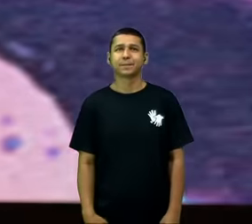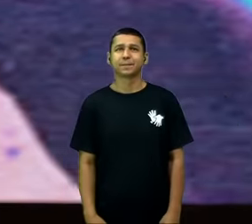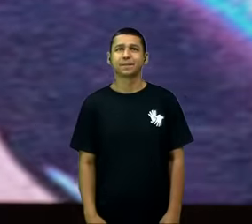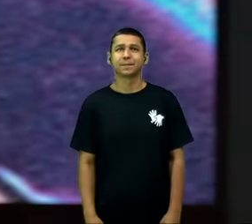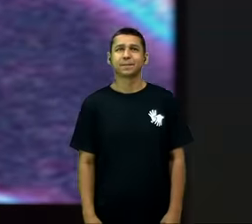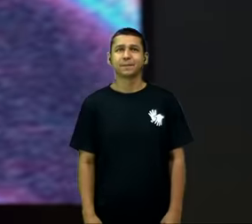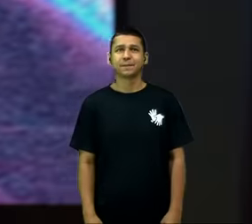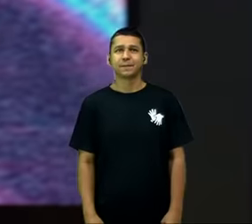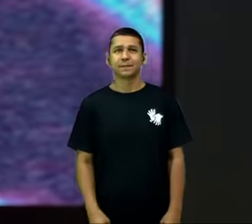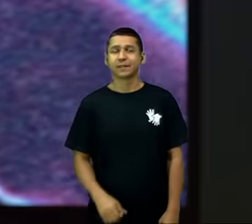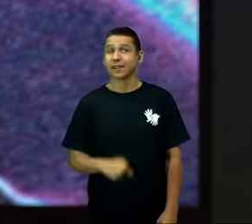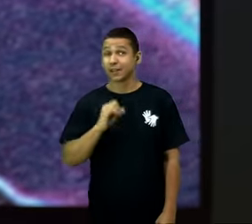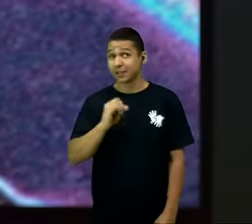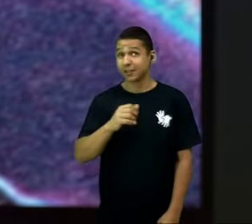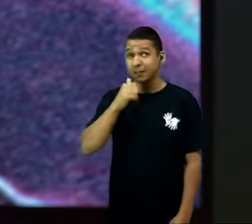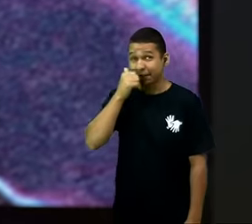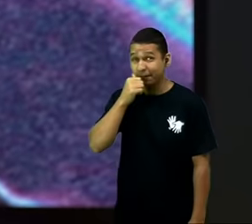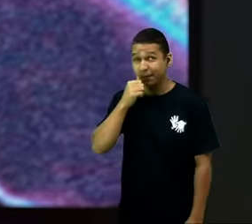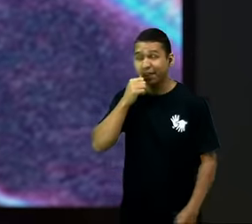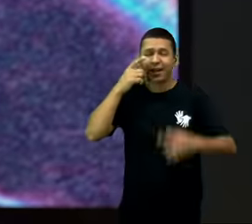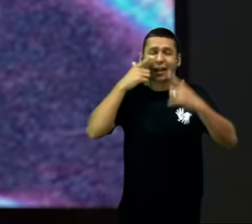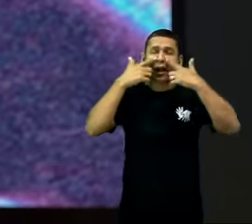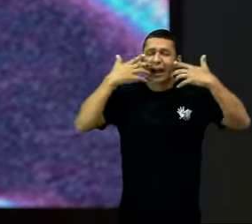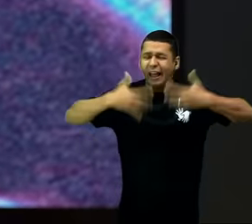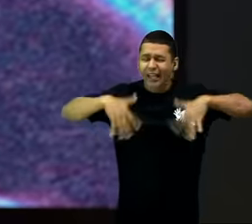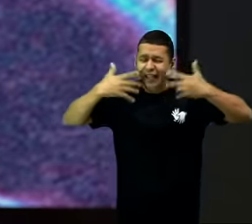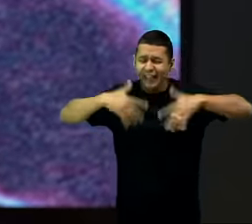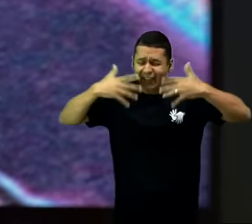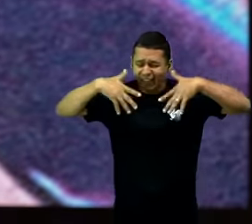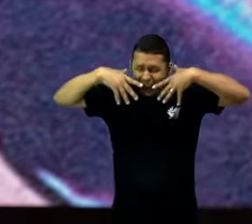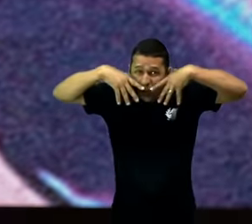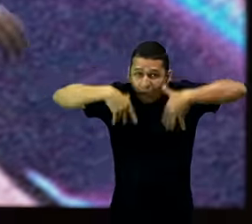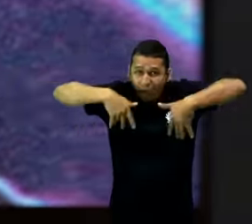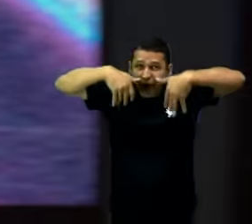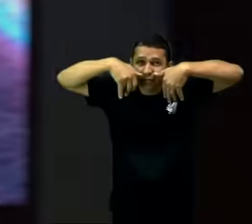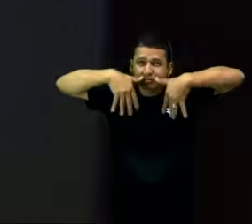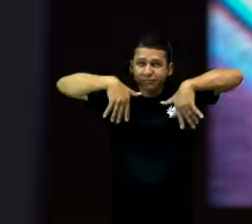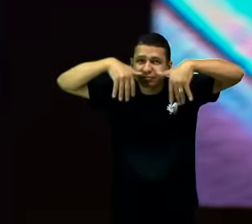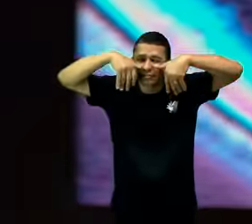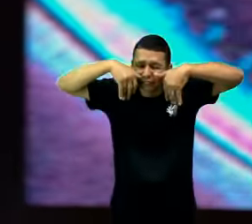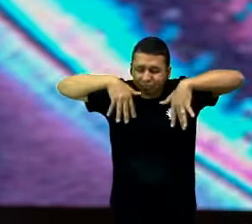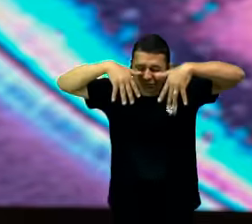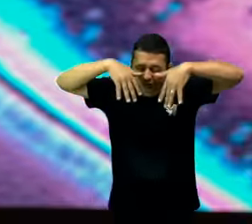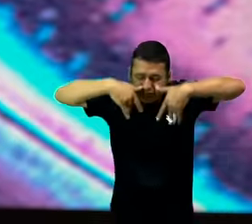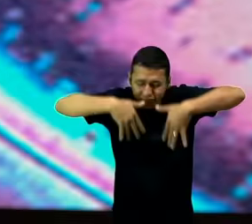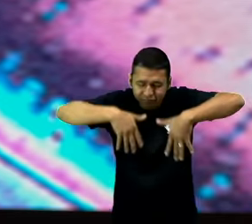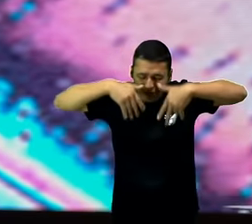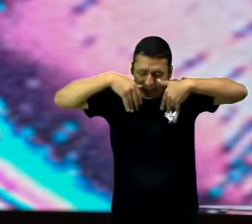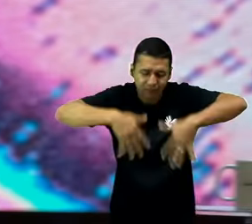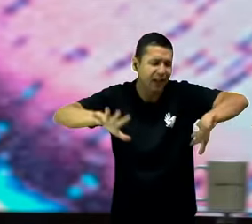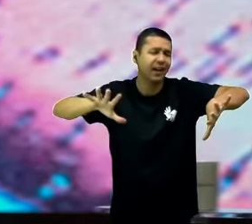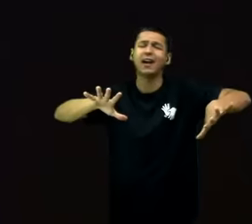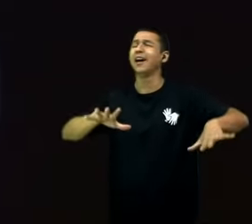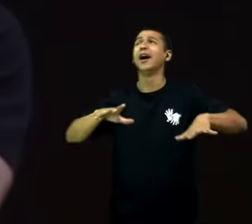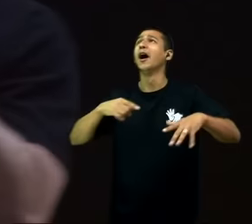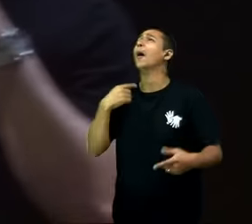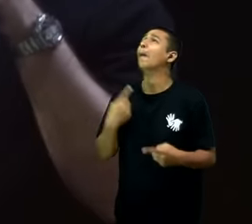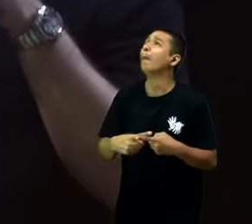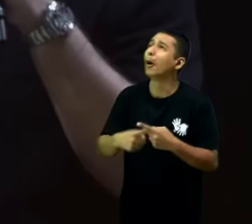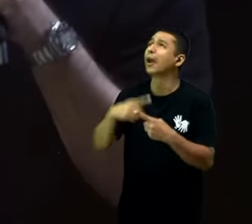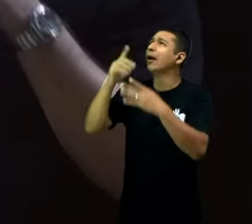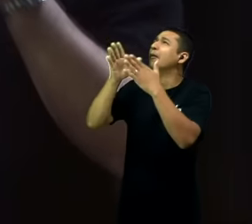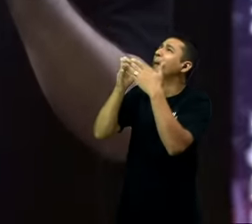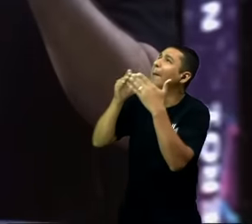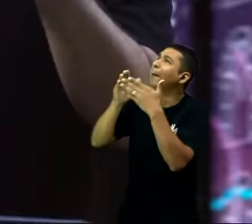Ai, se for mulher, pior ainda. Ah, eu vou acabar com a minha vida. Ah, Senhor, por que você tá me pedindo